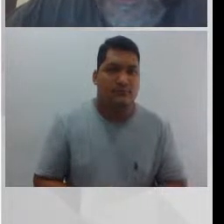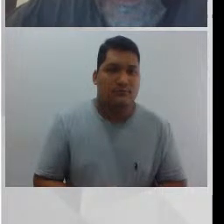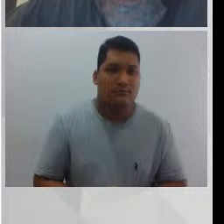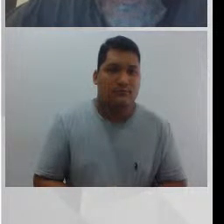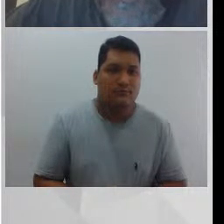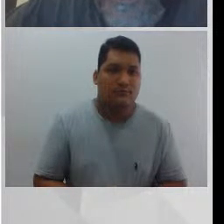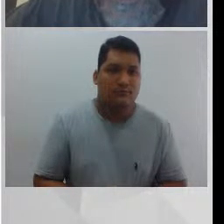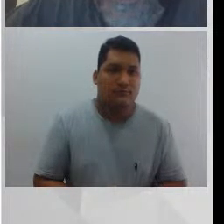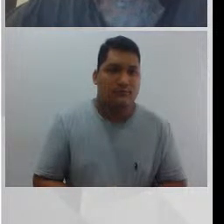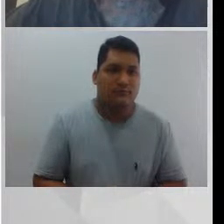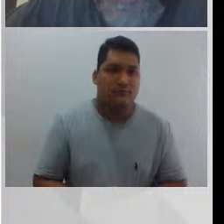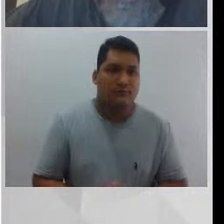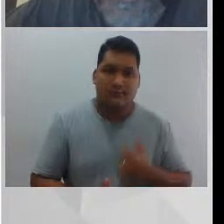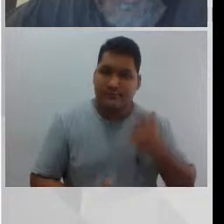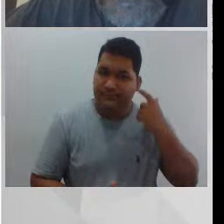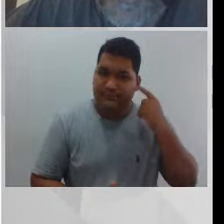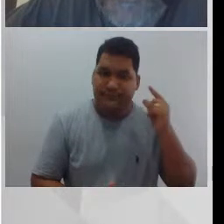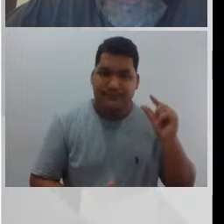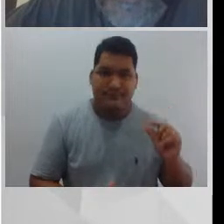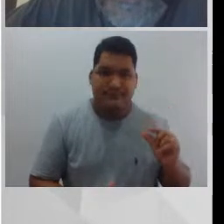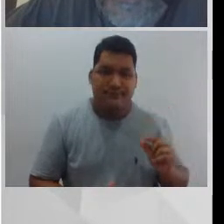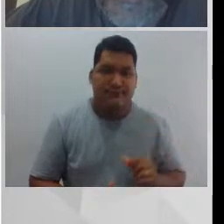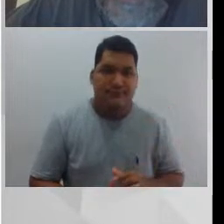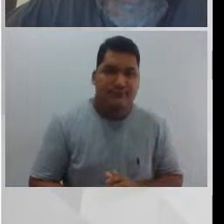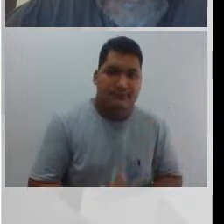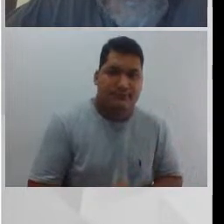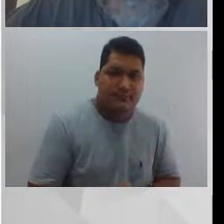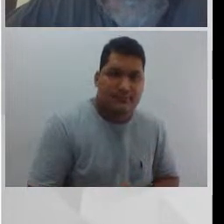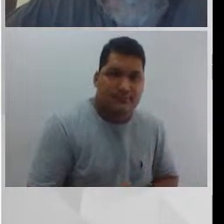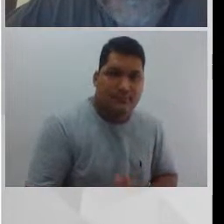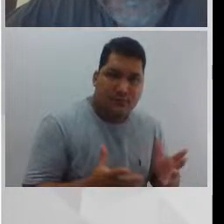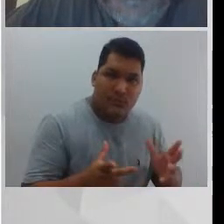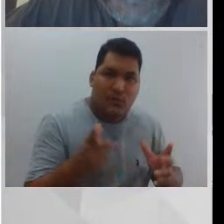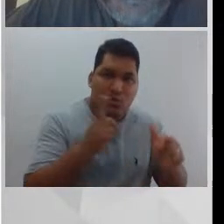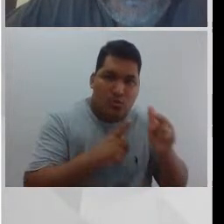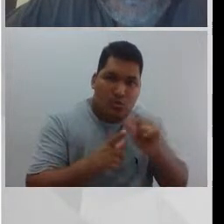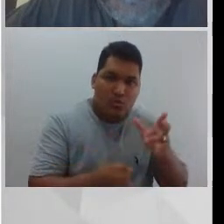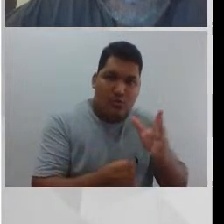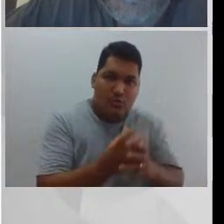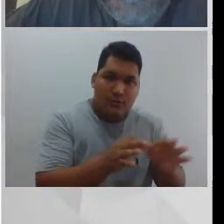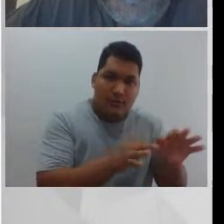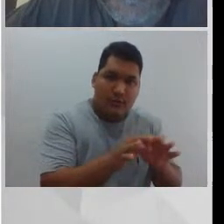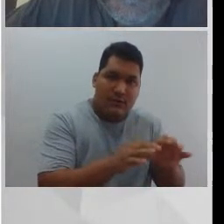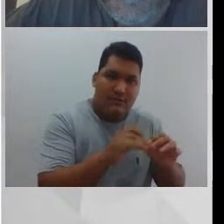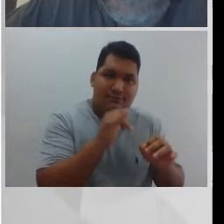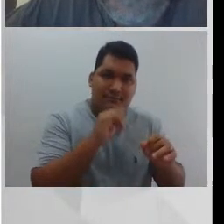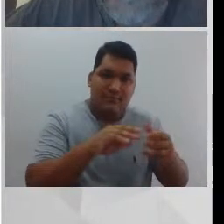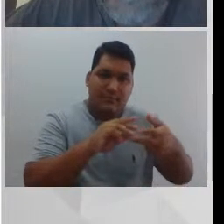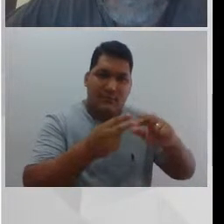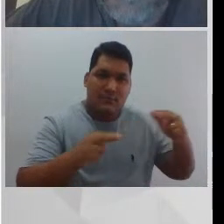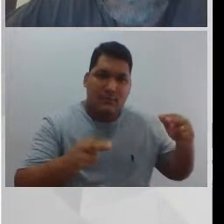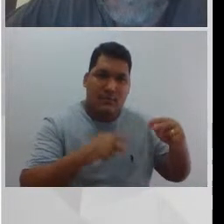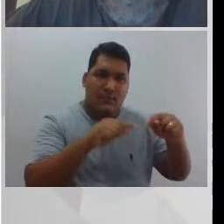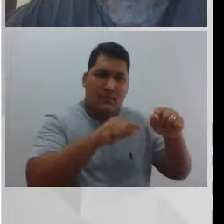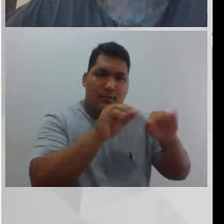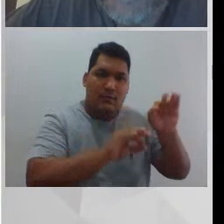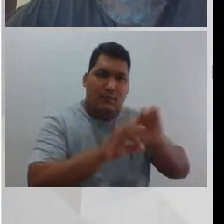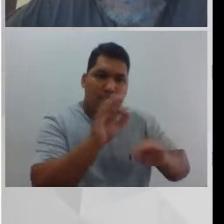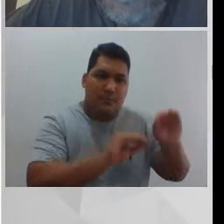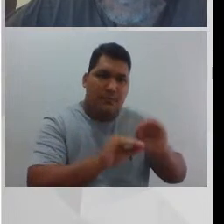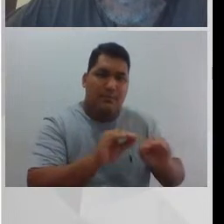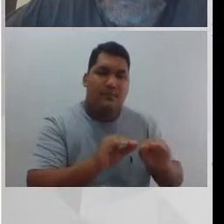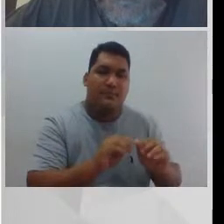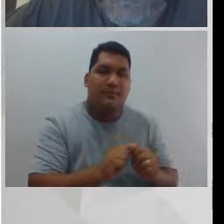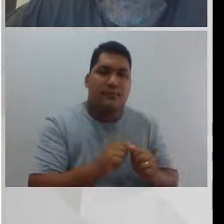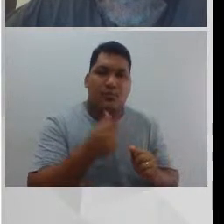né, com as ervilhas, né, permitiu a criação da genética, né, que explicou lá para o Darwin,